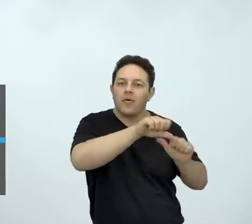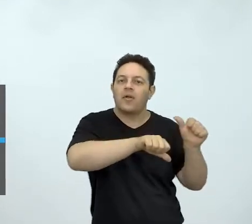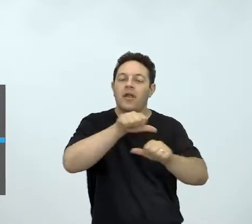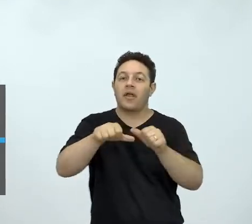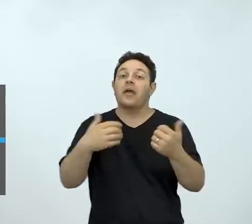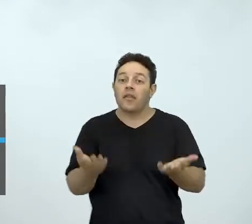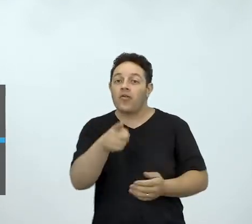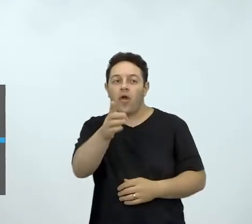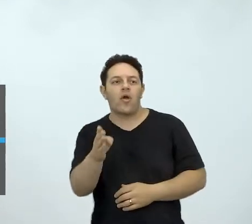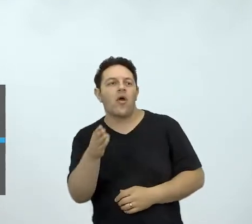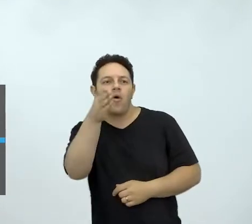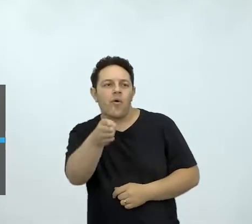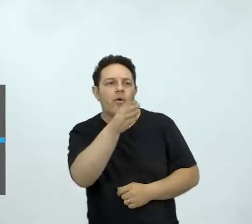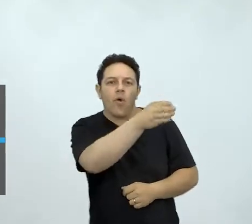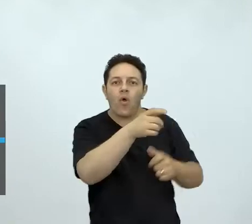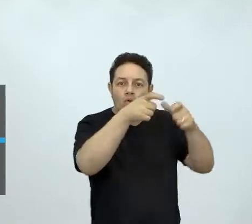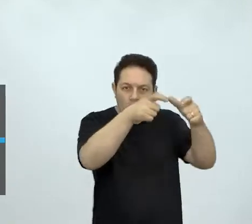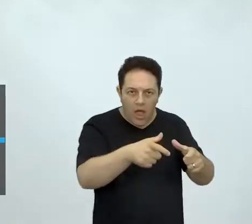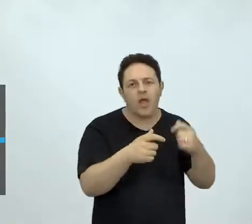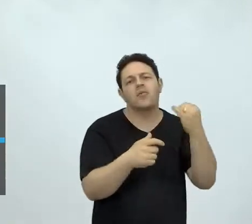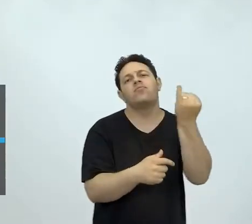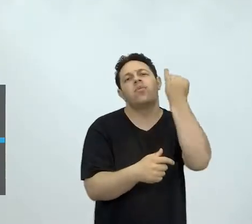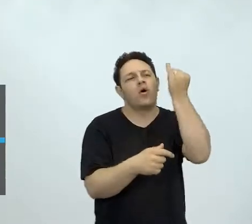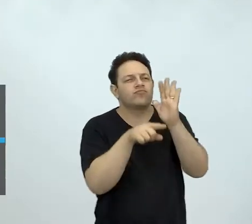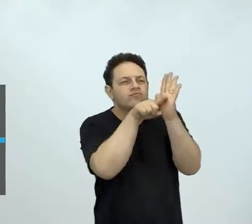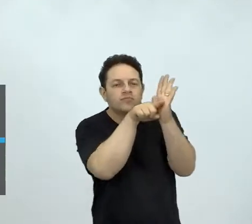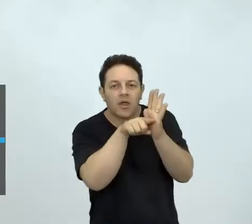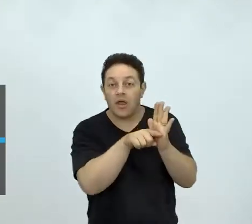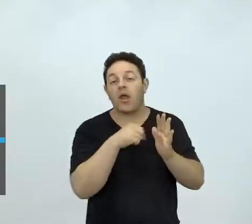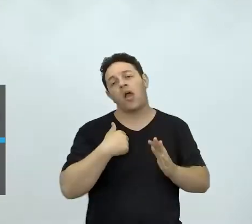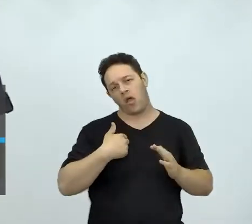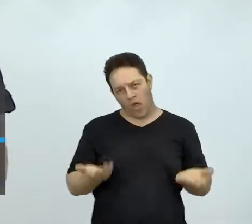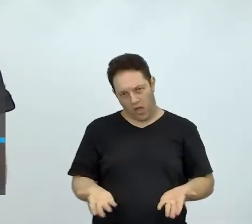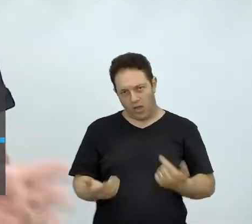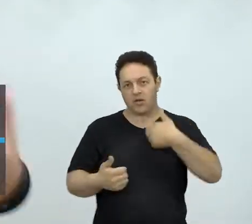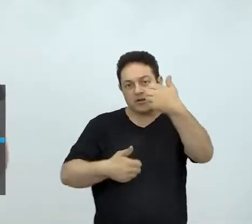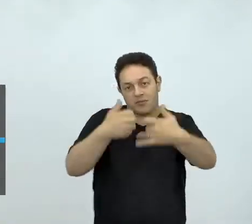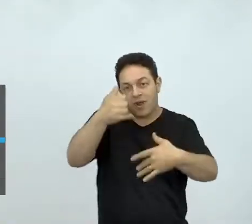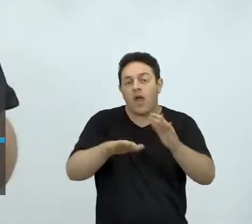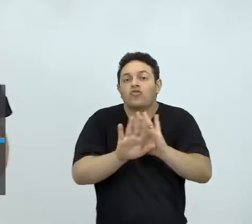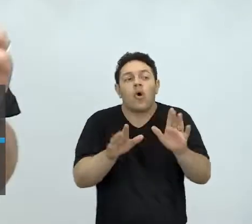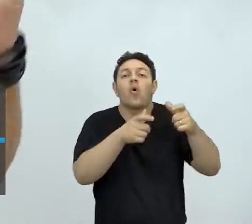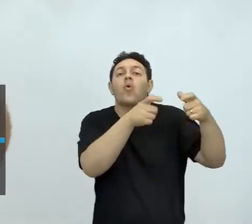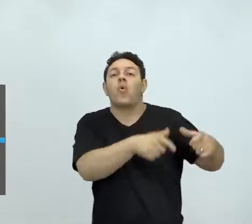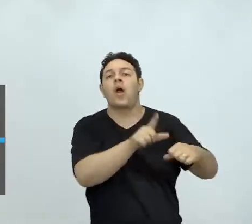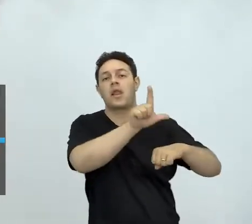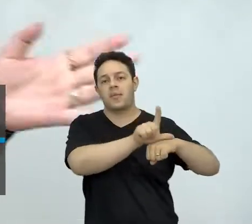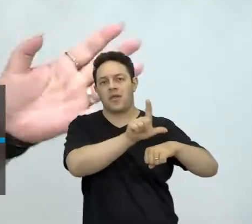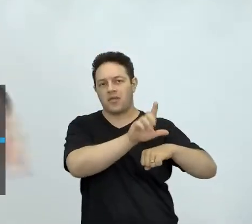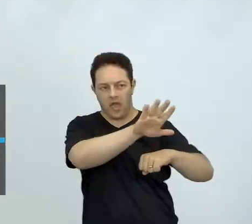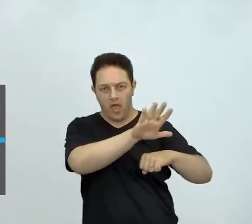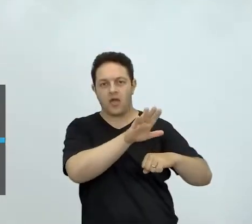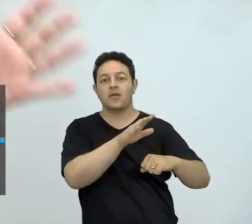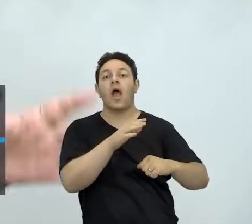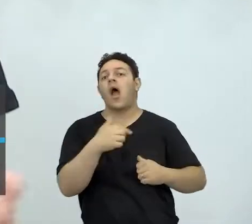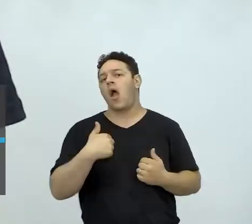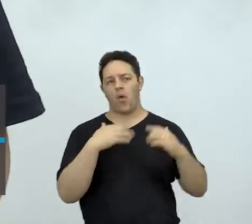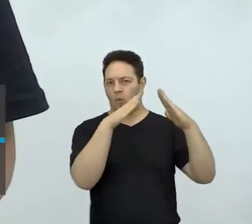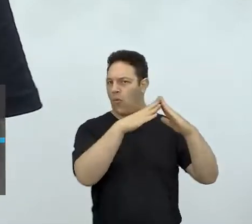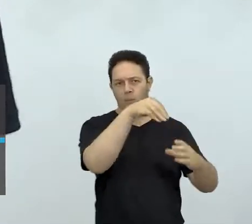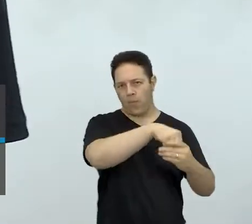campo. Porque eu tô te falando aqui uma visão da Liberdade, sendo que eu não moro lá. Eu estou te falando uma visão de quem... De quem